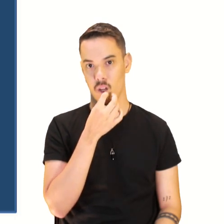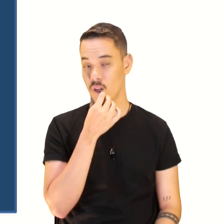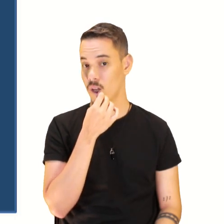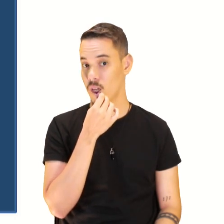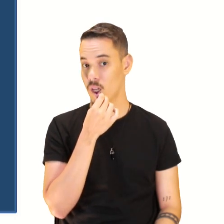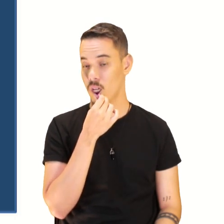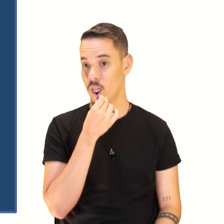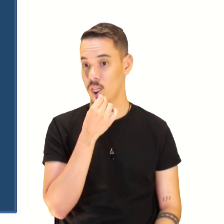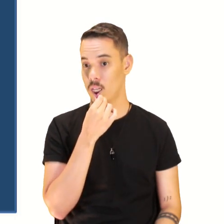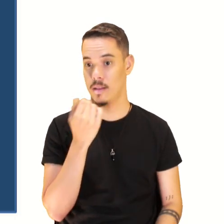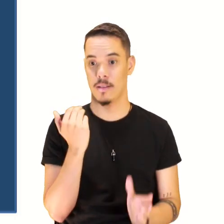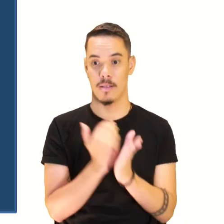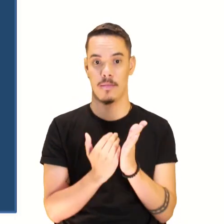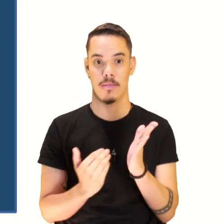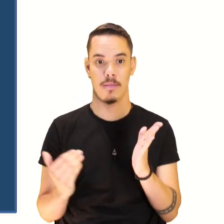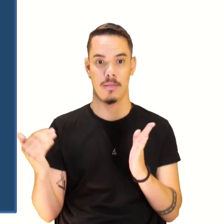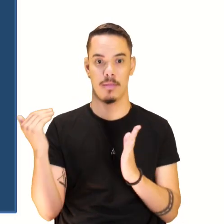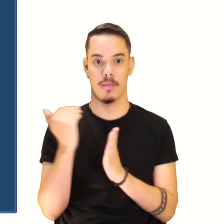cópias